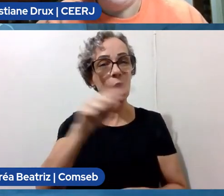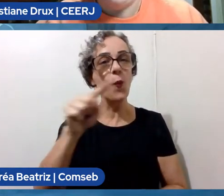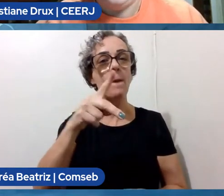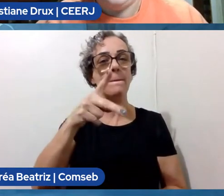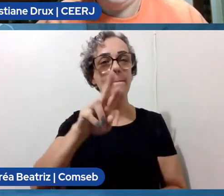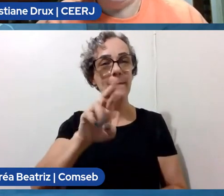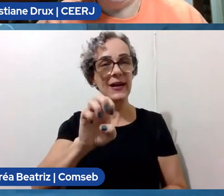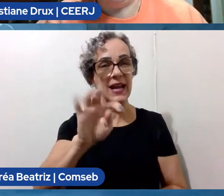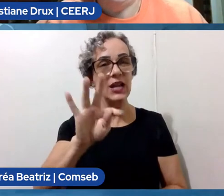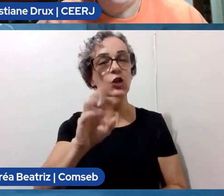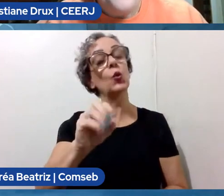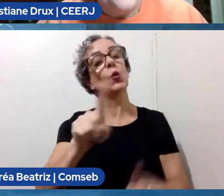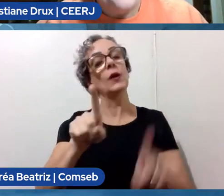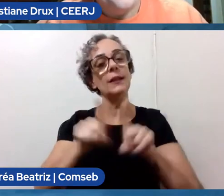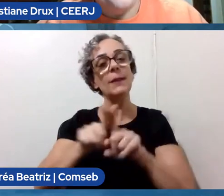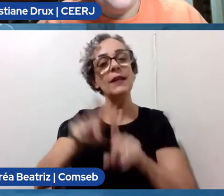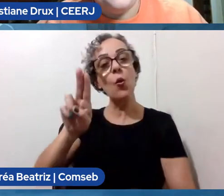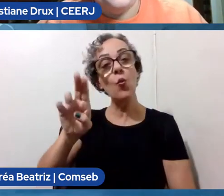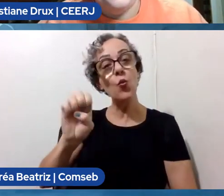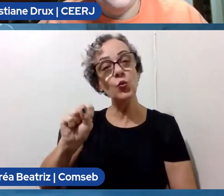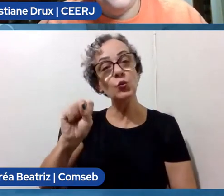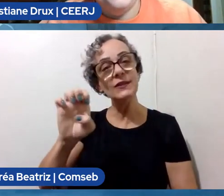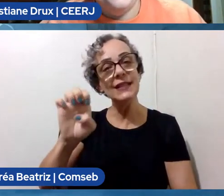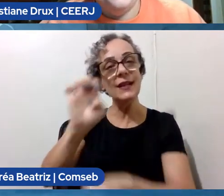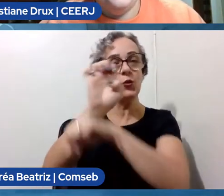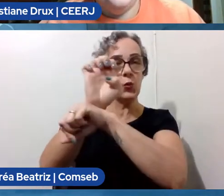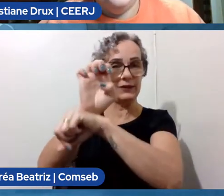Estadual. Marlene, seja muito bem-vinda.